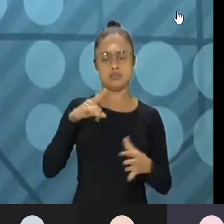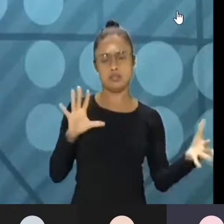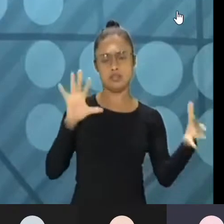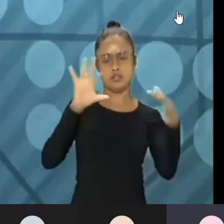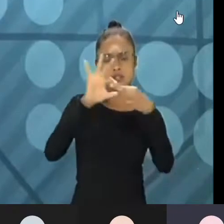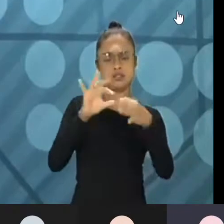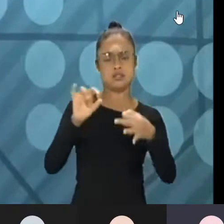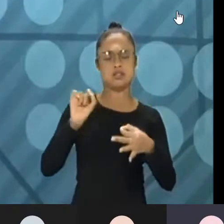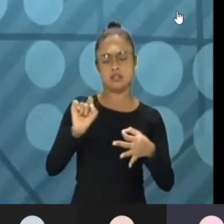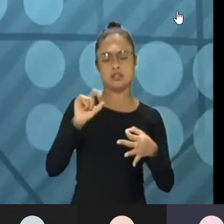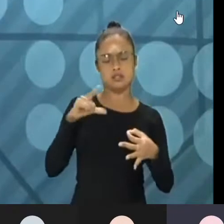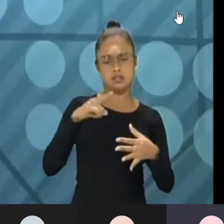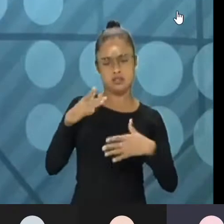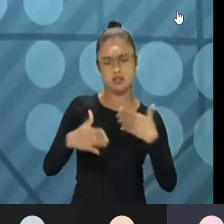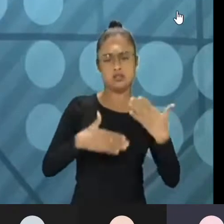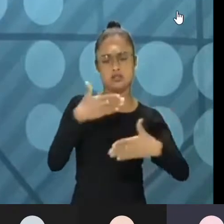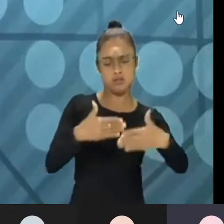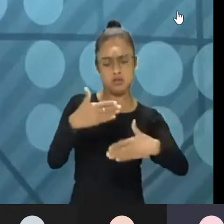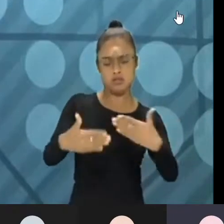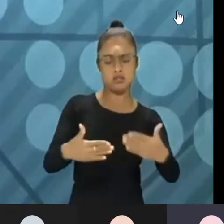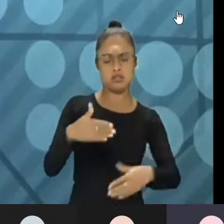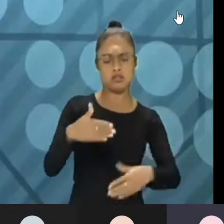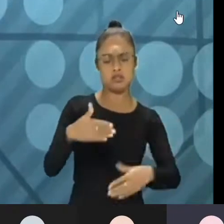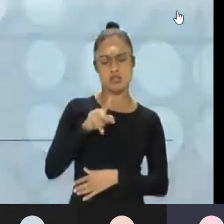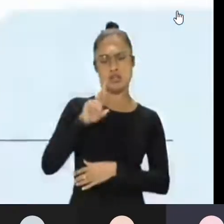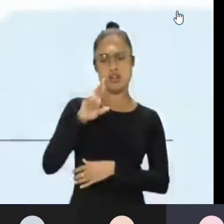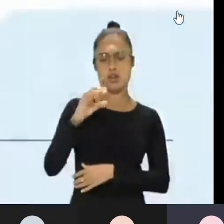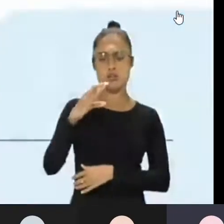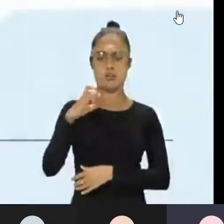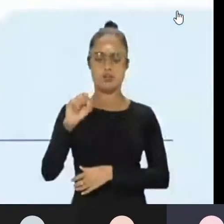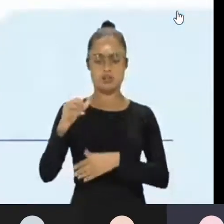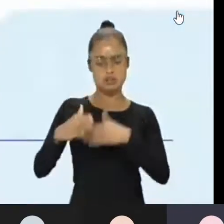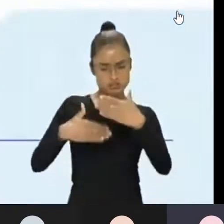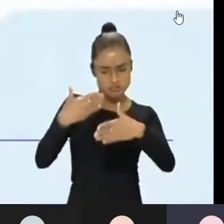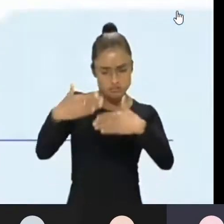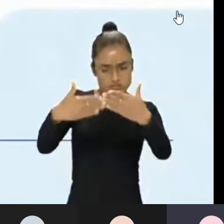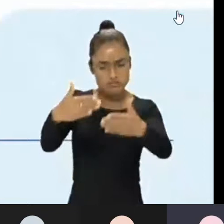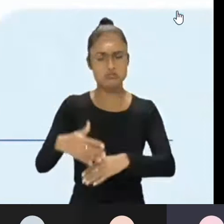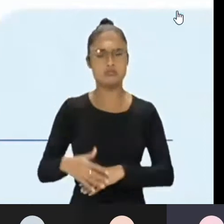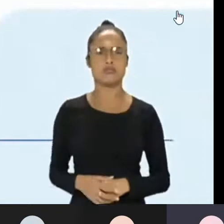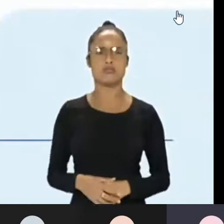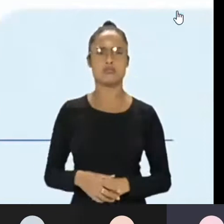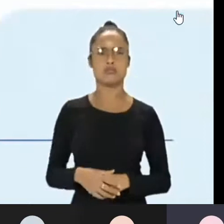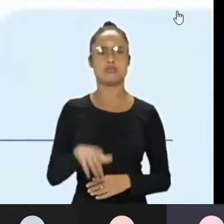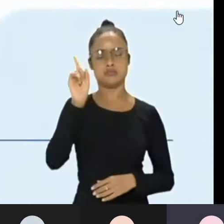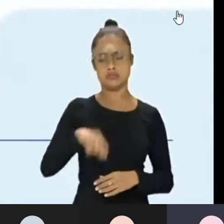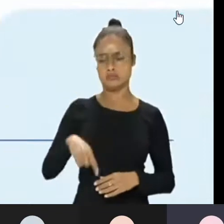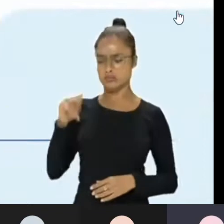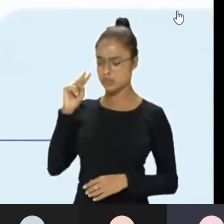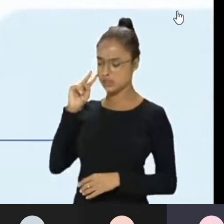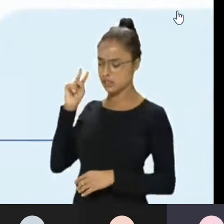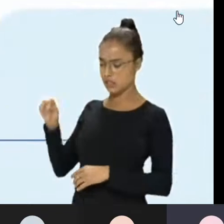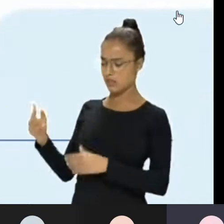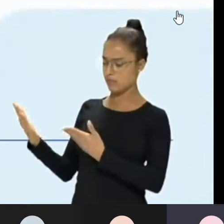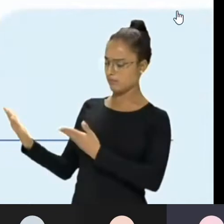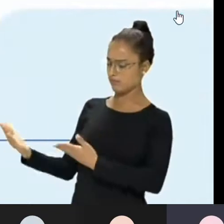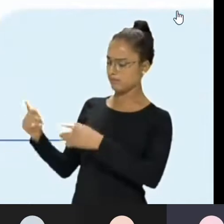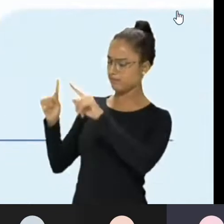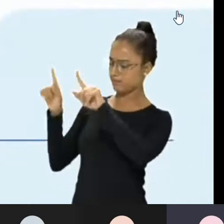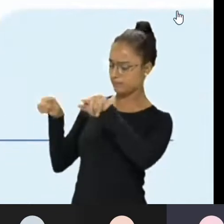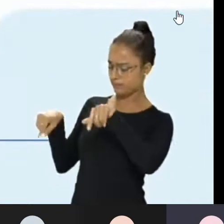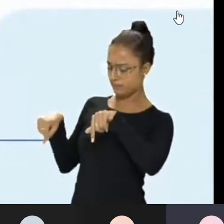nós vamos entender qual que é o objetivo dos procedimentos. Acompanhe no slide. Esse é um exemplo de uma representação na